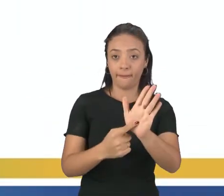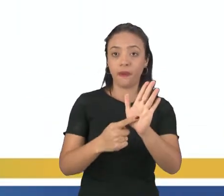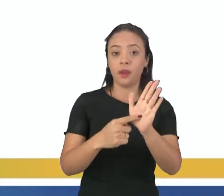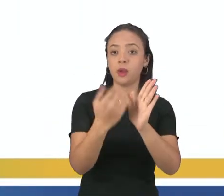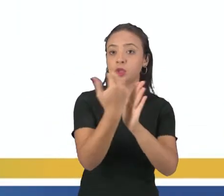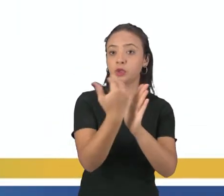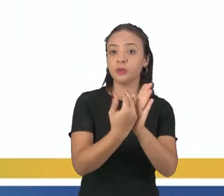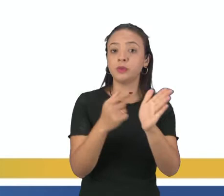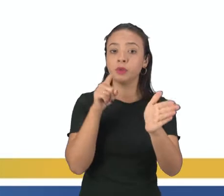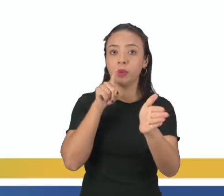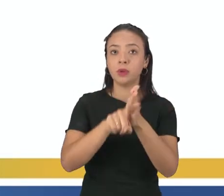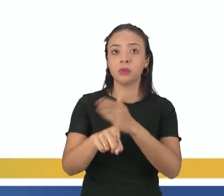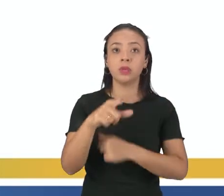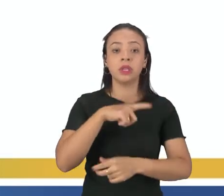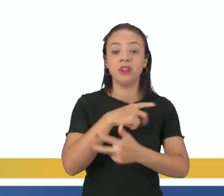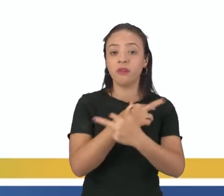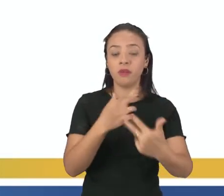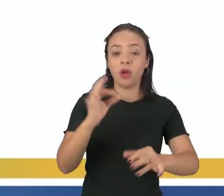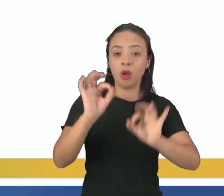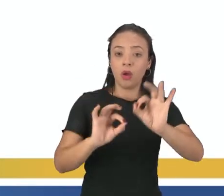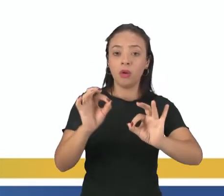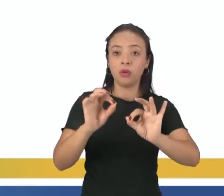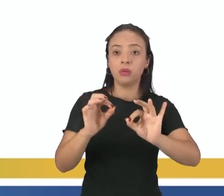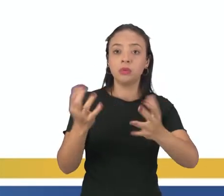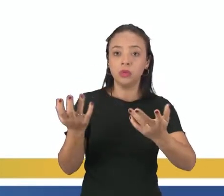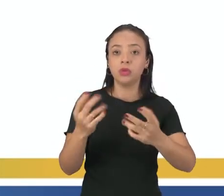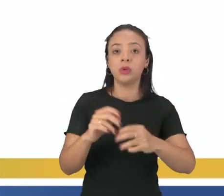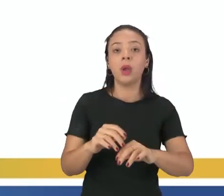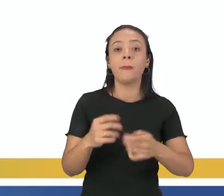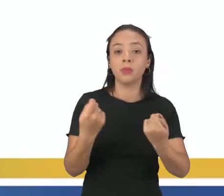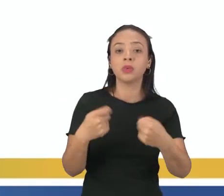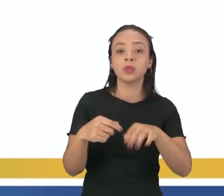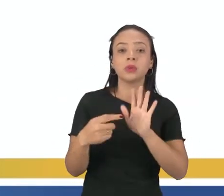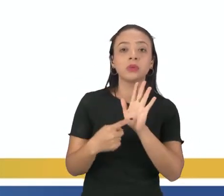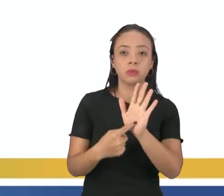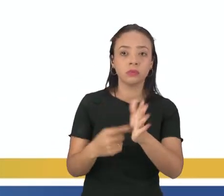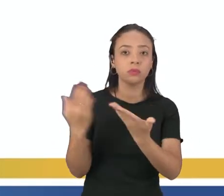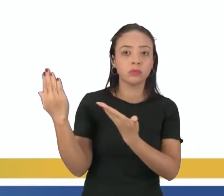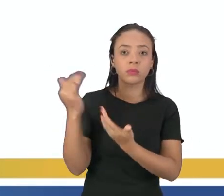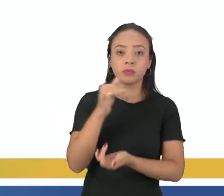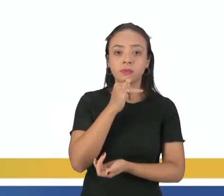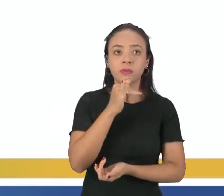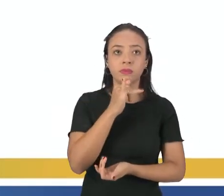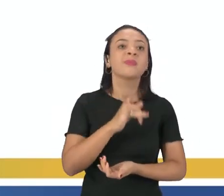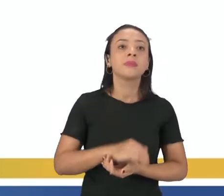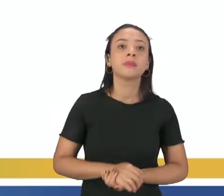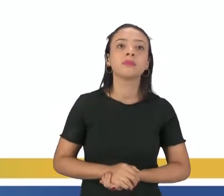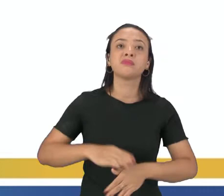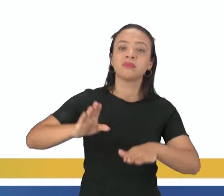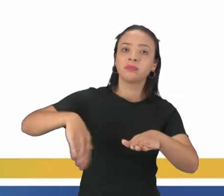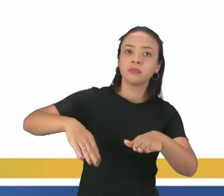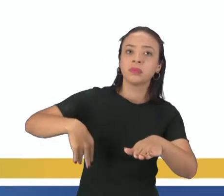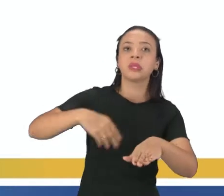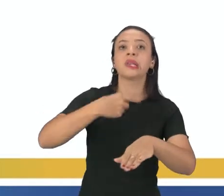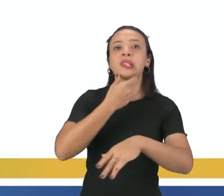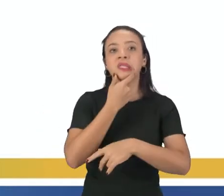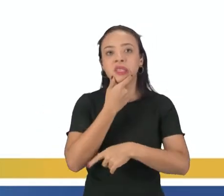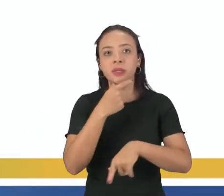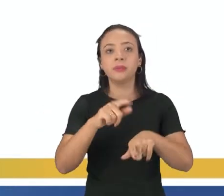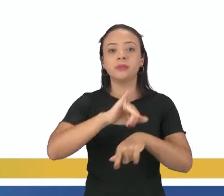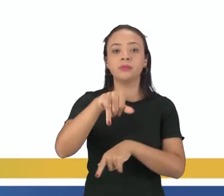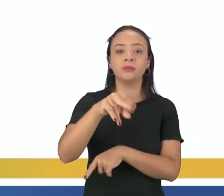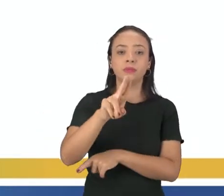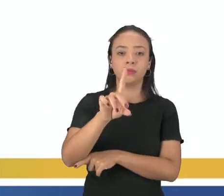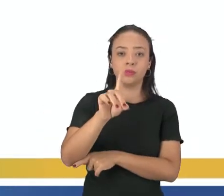dar, tem várias maneiras de montar um questionário, mas eu poderia fazer esse daí. Aí colocava natação, inglês,